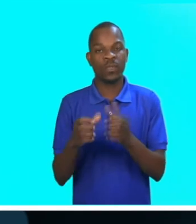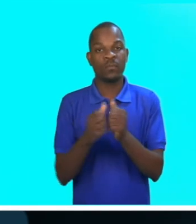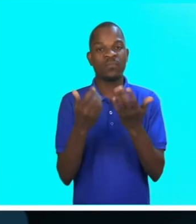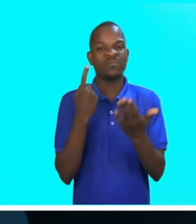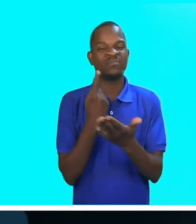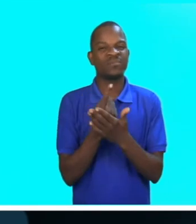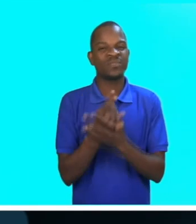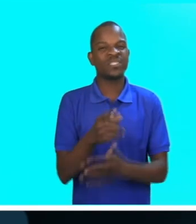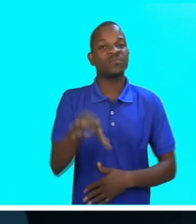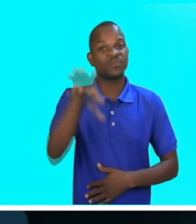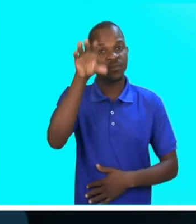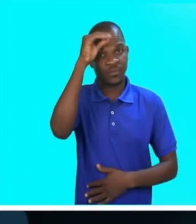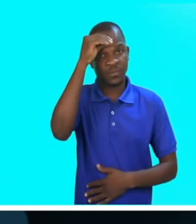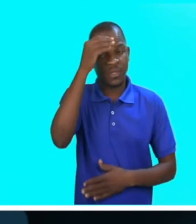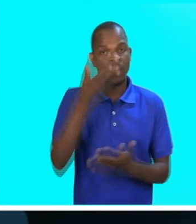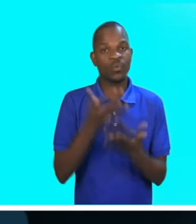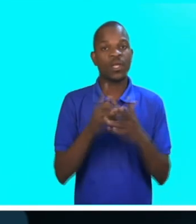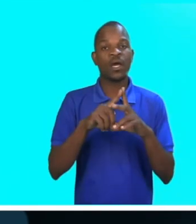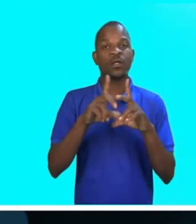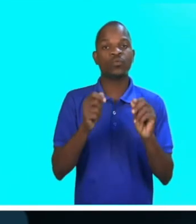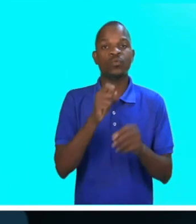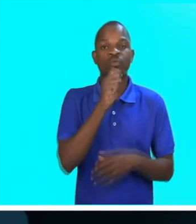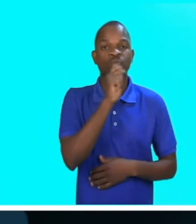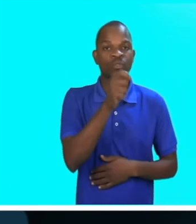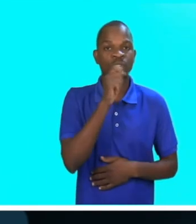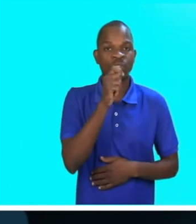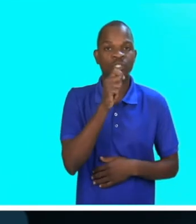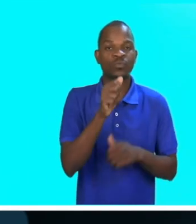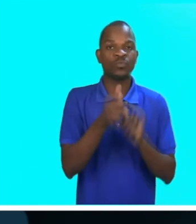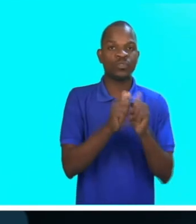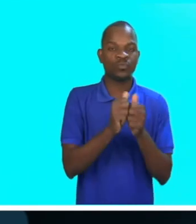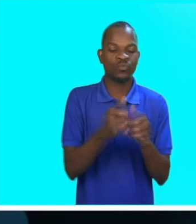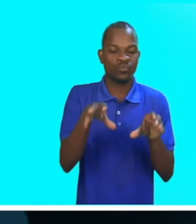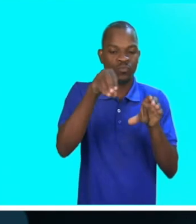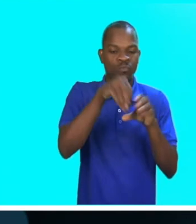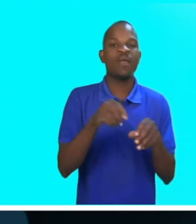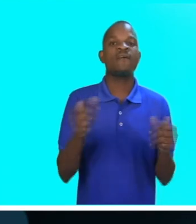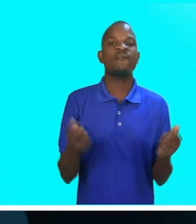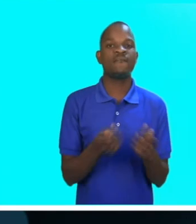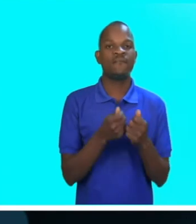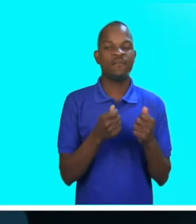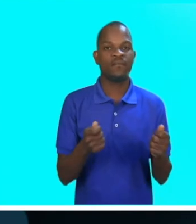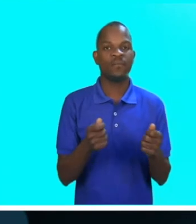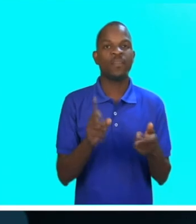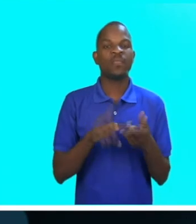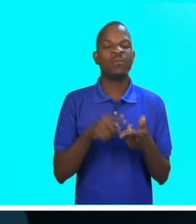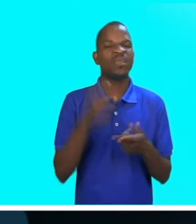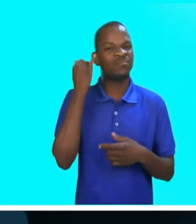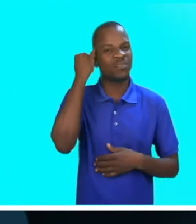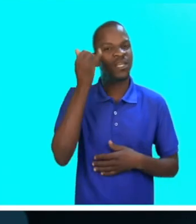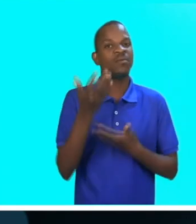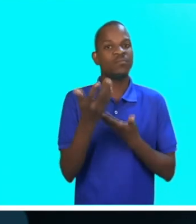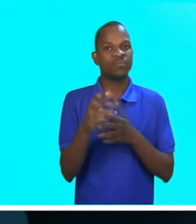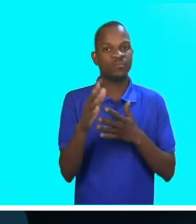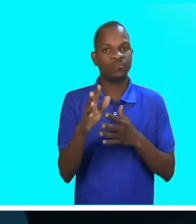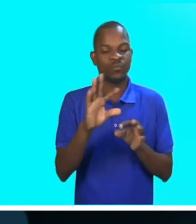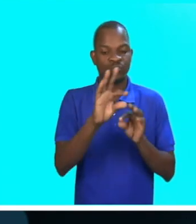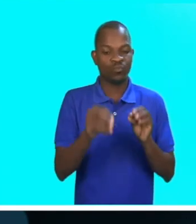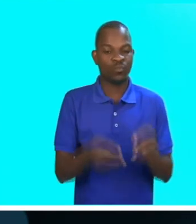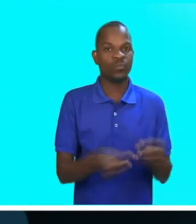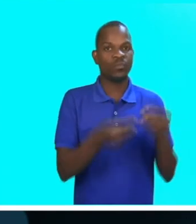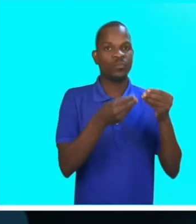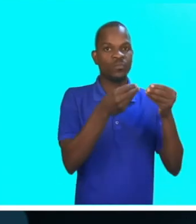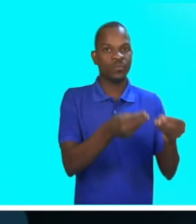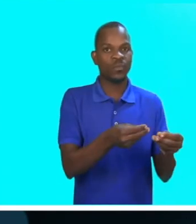perceber que o jornalismo esportivo também faz parte dessa festa. E acho que é louvável essa ideia de premiar